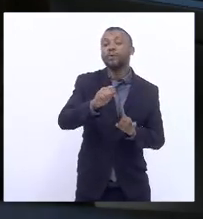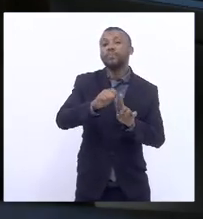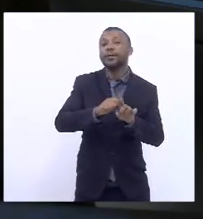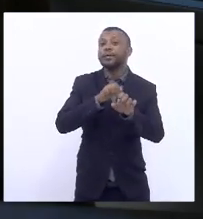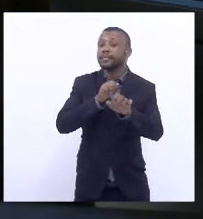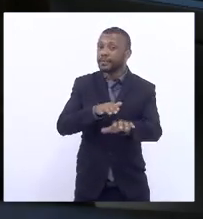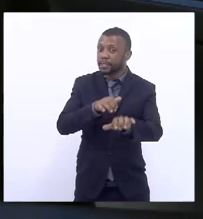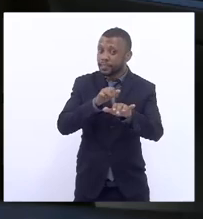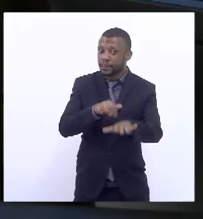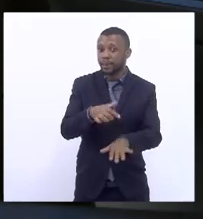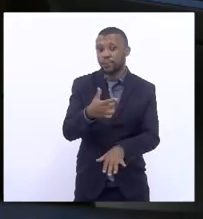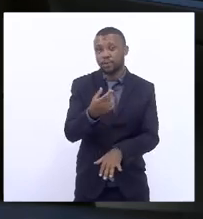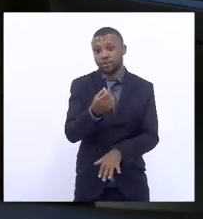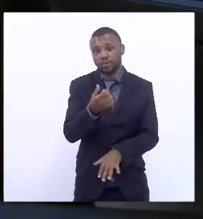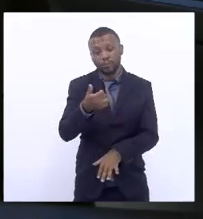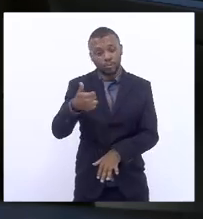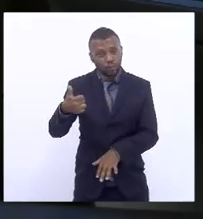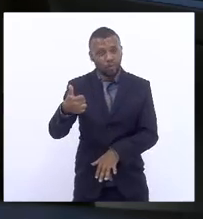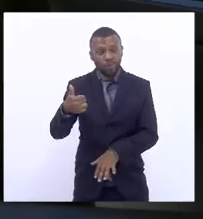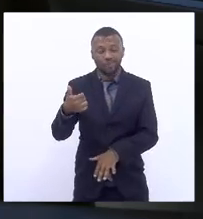manipulação da verdade tremenda.